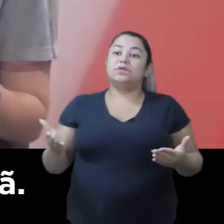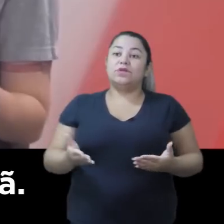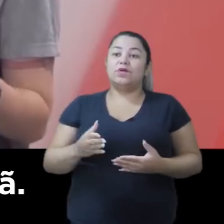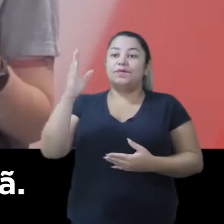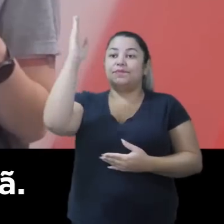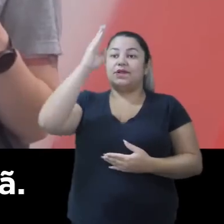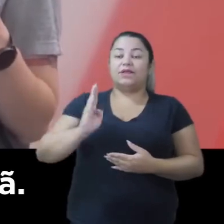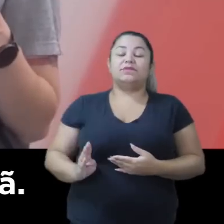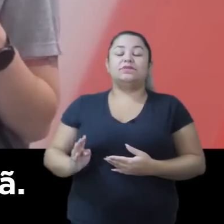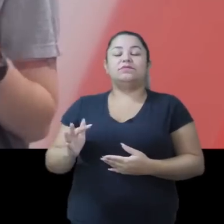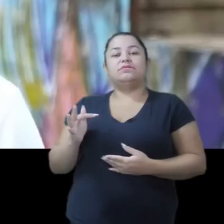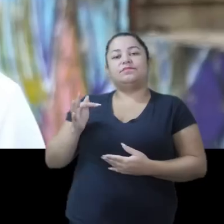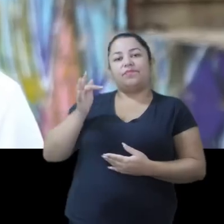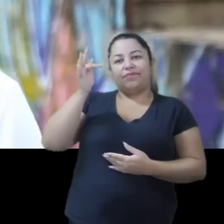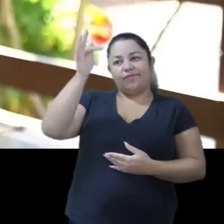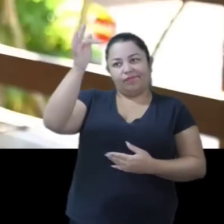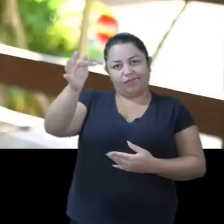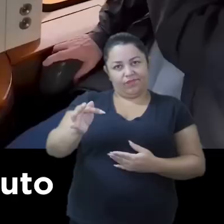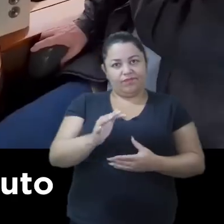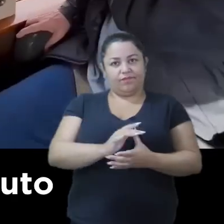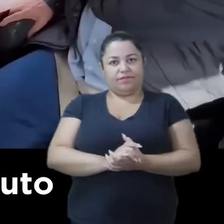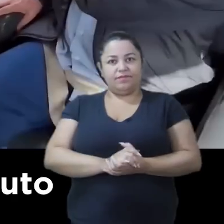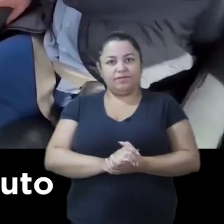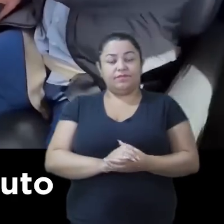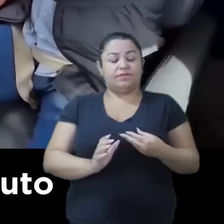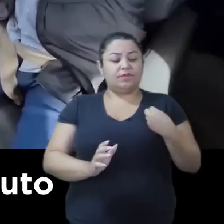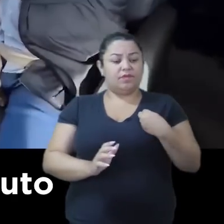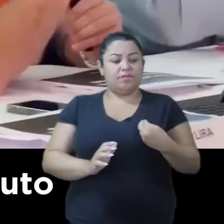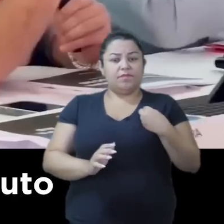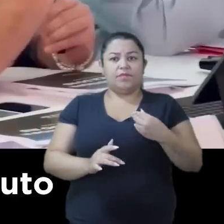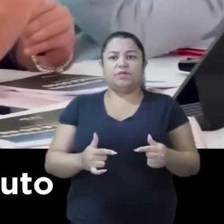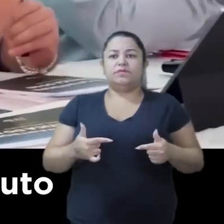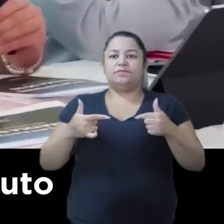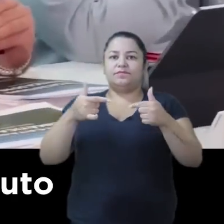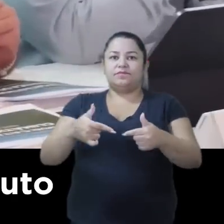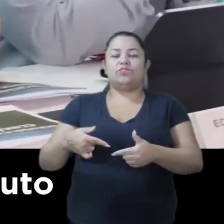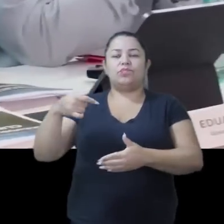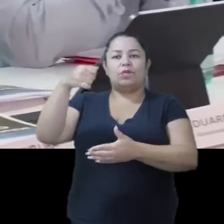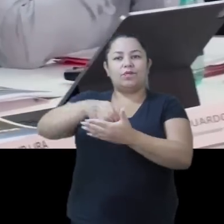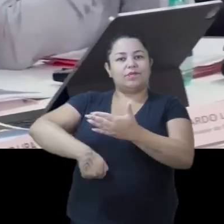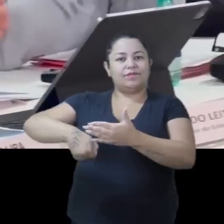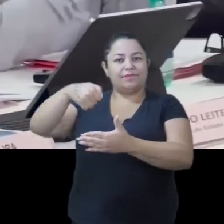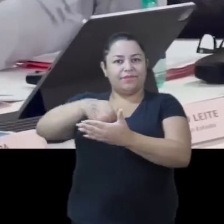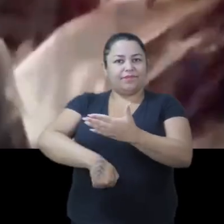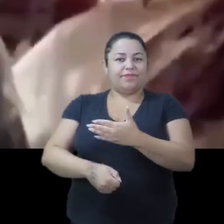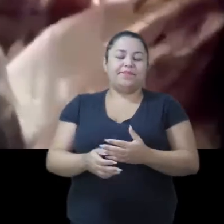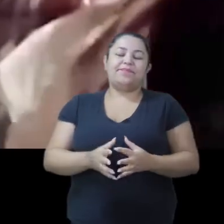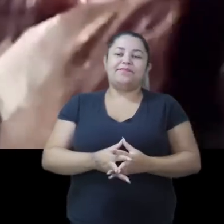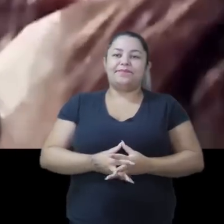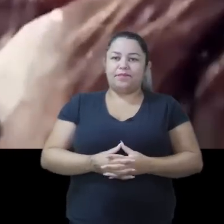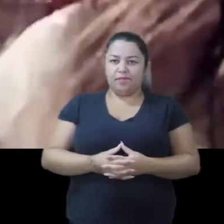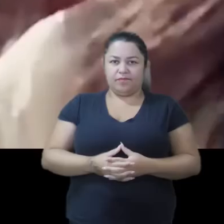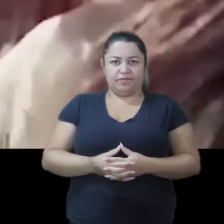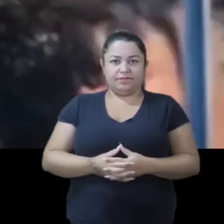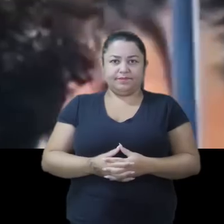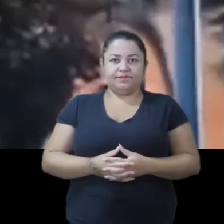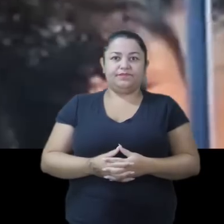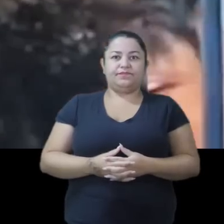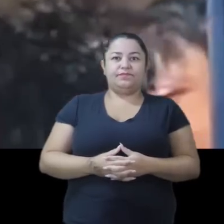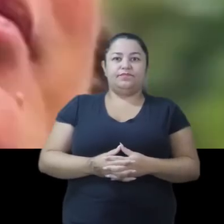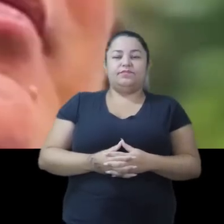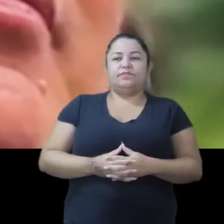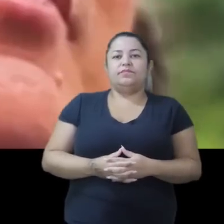sonham o Brasil de amanhã. Estamos presentes nos momentos de luto e nos momentos de luta.